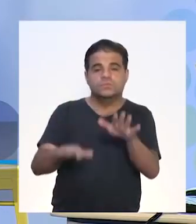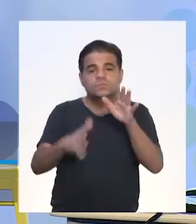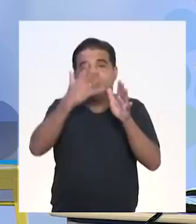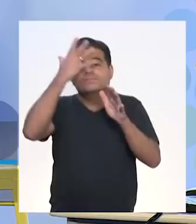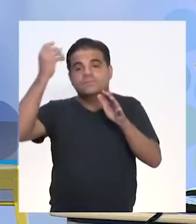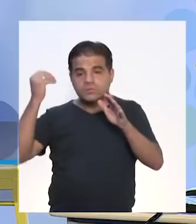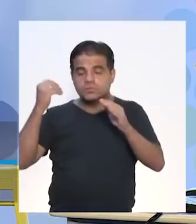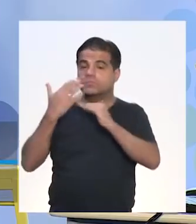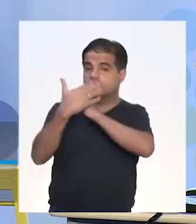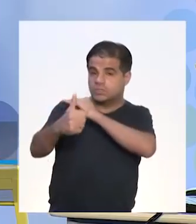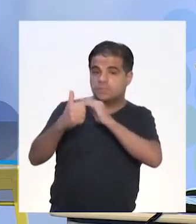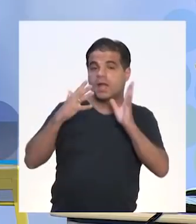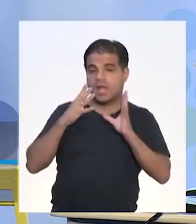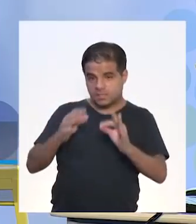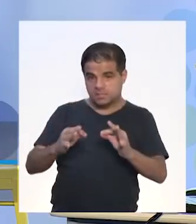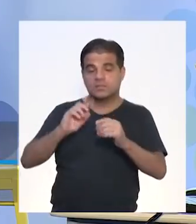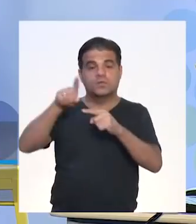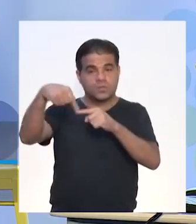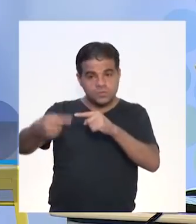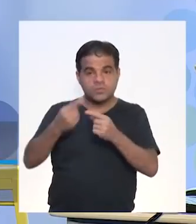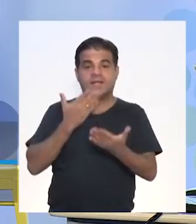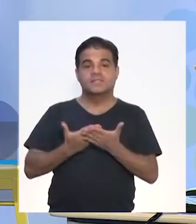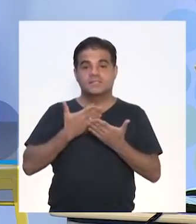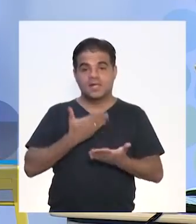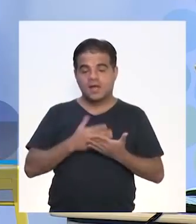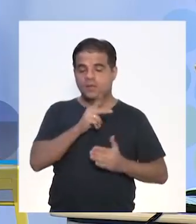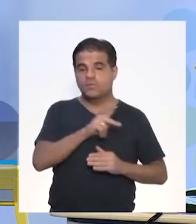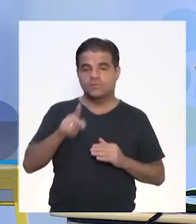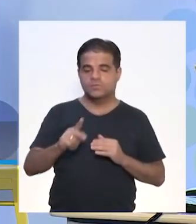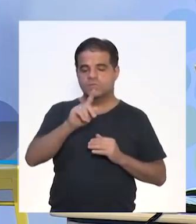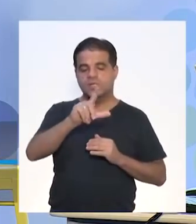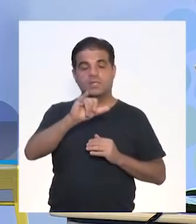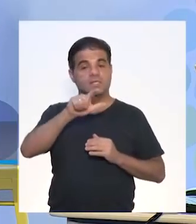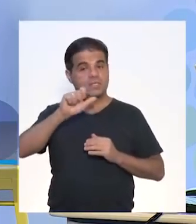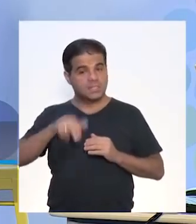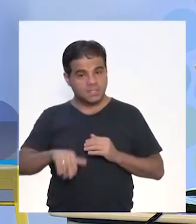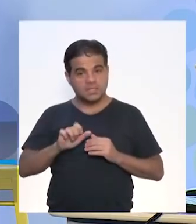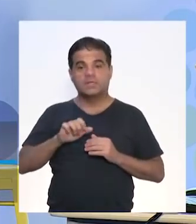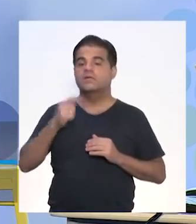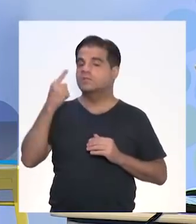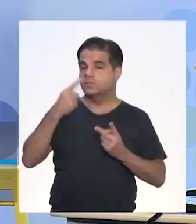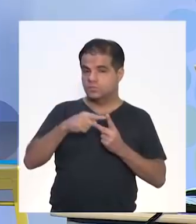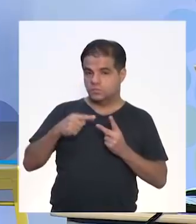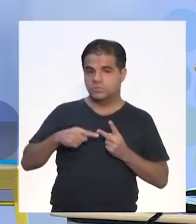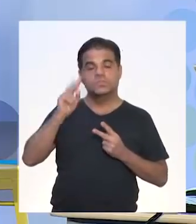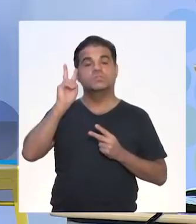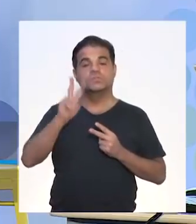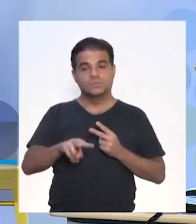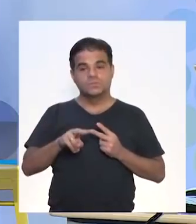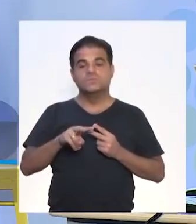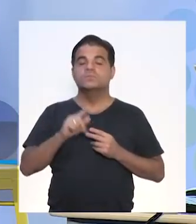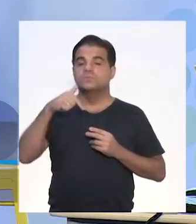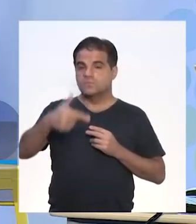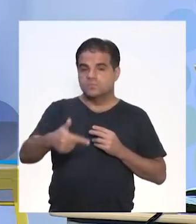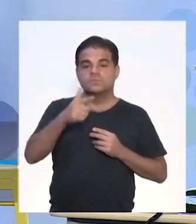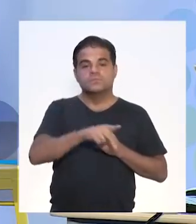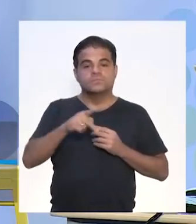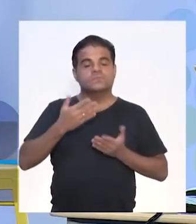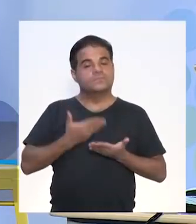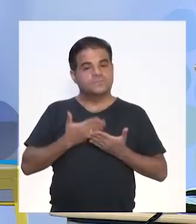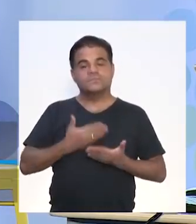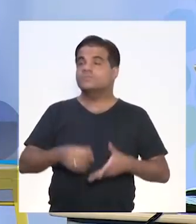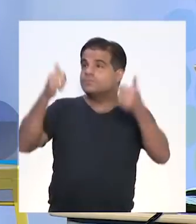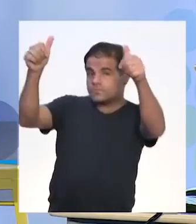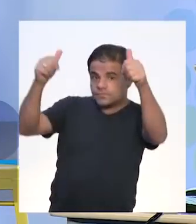vocês chamarem a atenção para isso. De nas próximas aulas, a Pro Liliane e a Pro Bruna, são as duas que eu vi aqui. Nas próximas aulas, o cartaz poderia